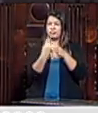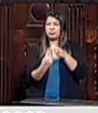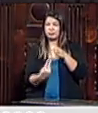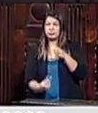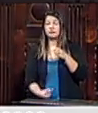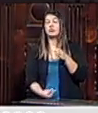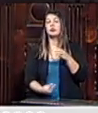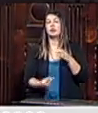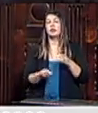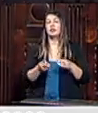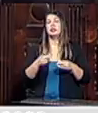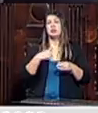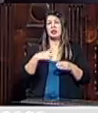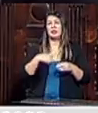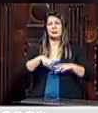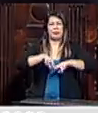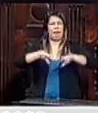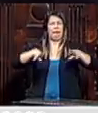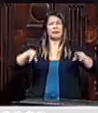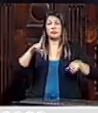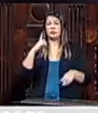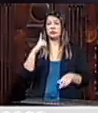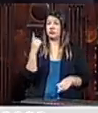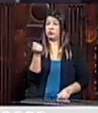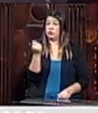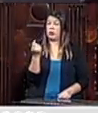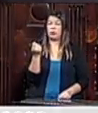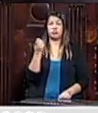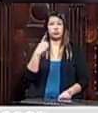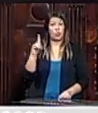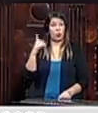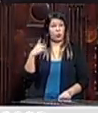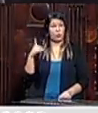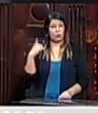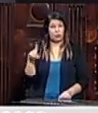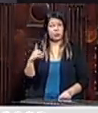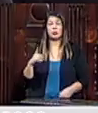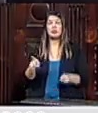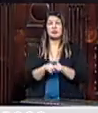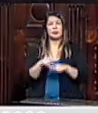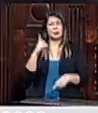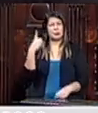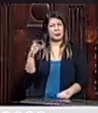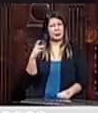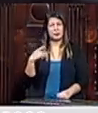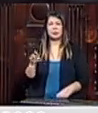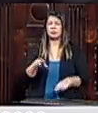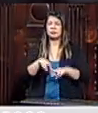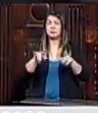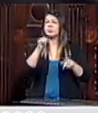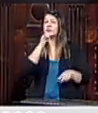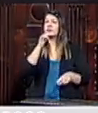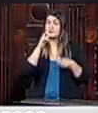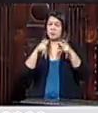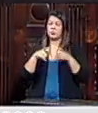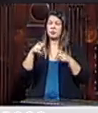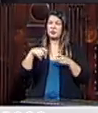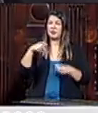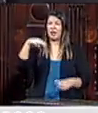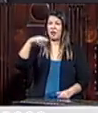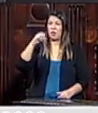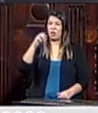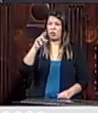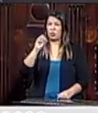movimenta bilhões de dólares, por exemplo, em Cancún, que movimenta milhões de reais, por exemplo, em Fernando de Noronha, e nós aqui no estado do